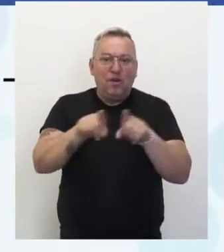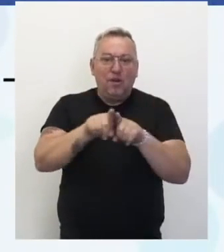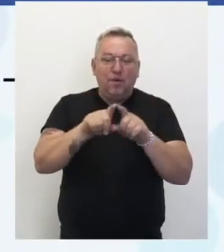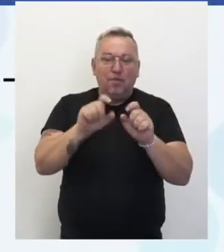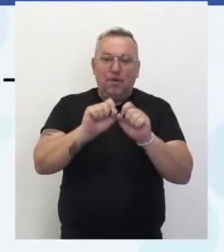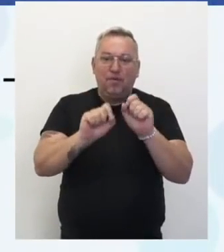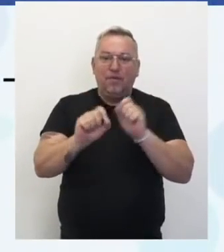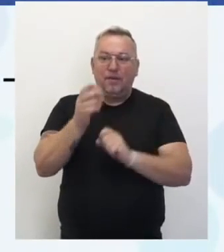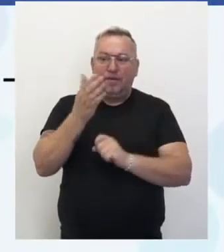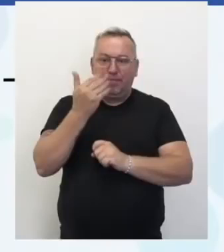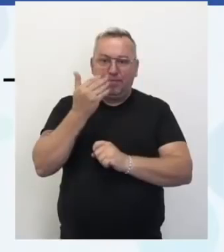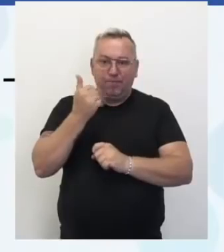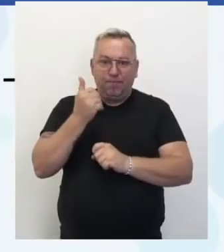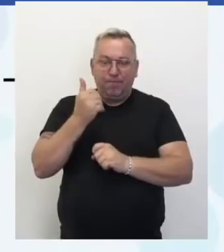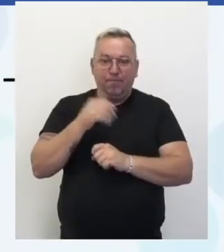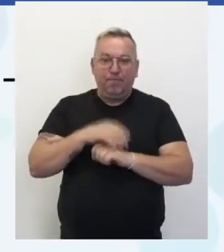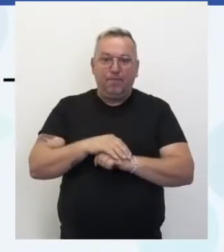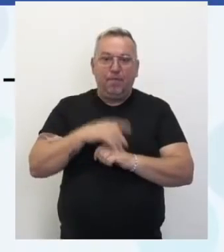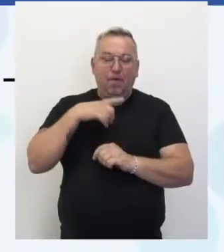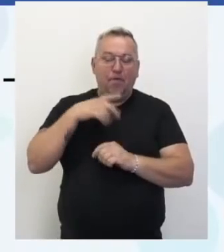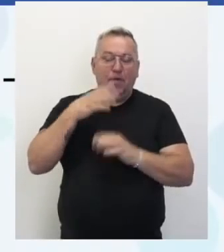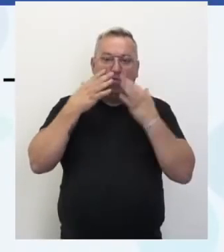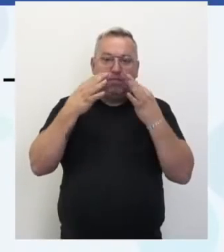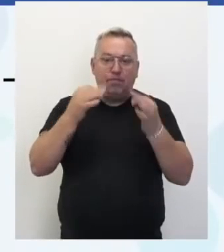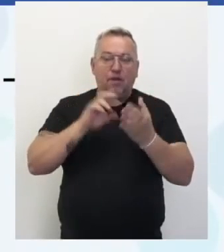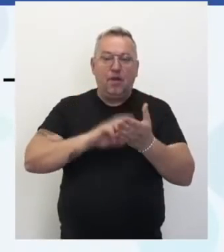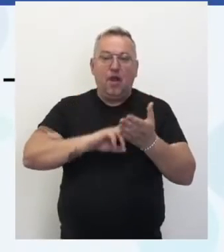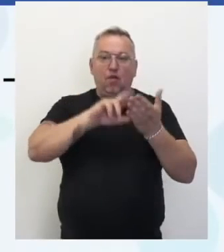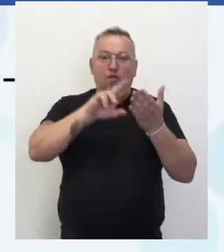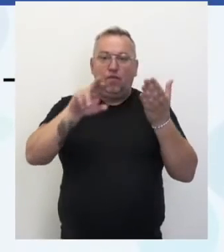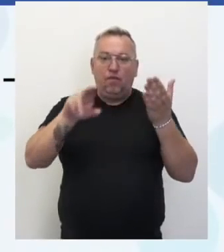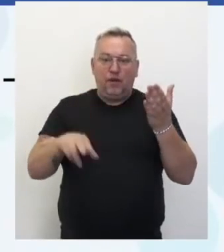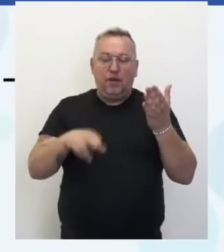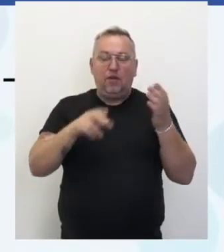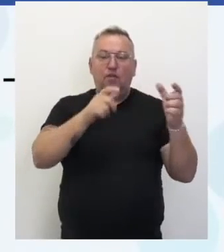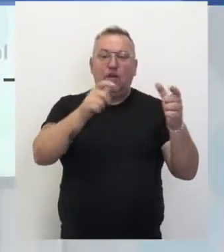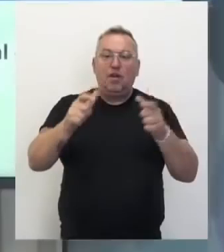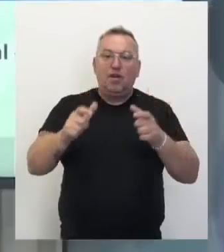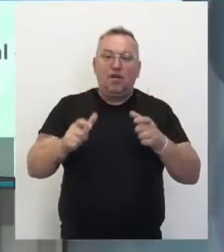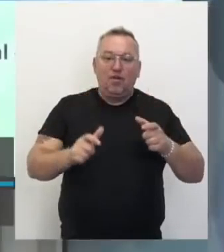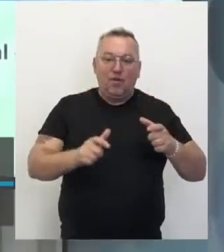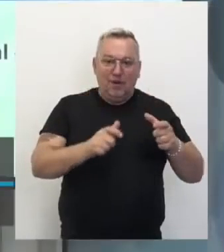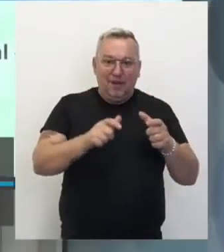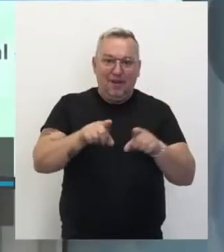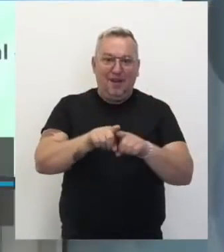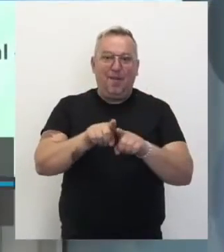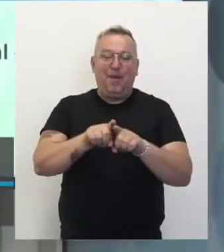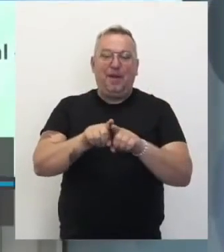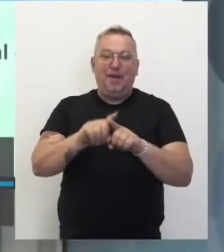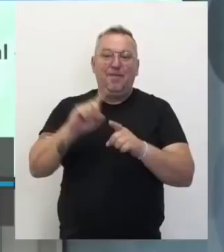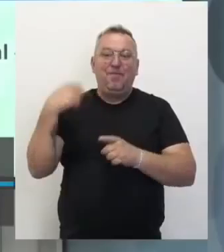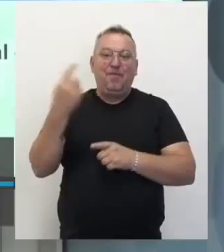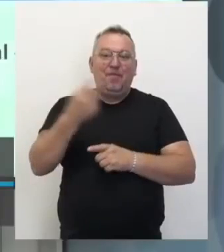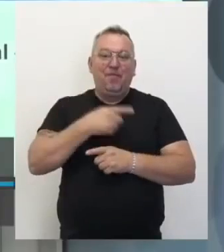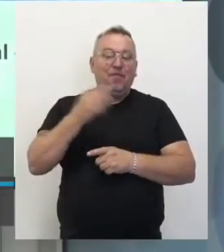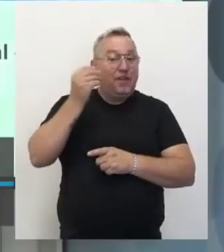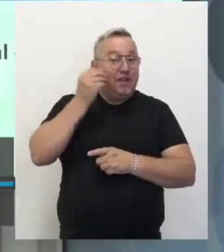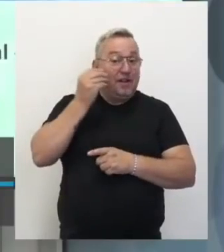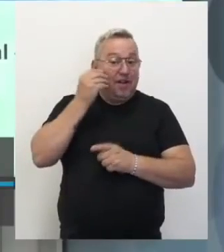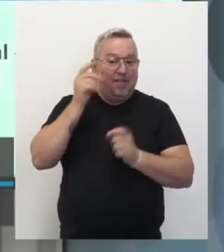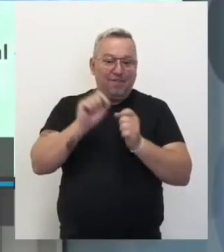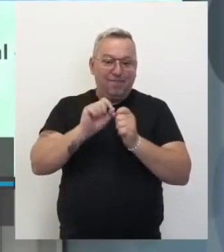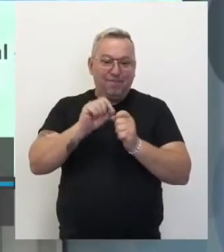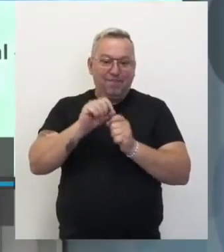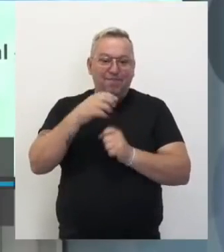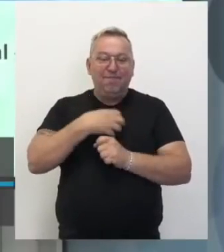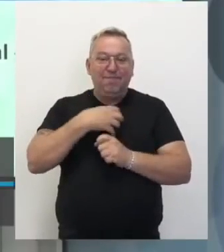produzir alimento, etc e tal, que está ligado aí às diferentes regiões, e aí a gente vai tentar fazer aí de uma